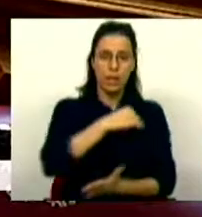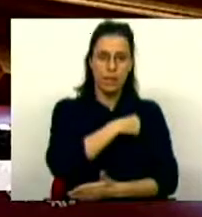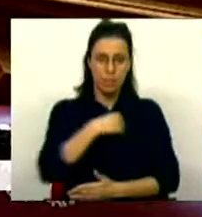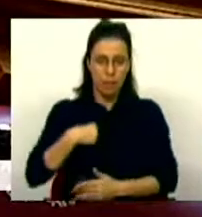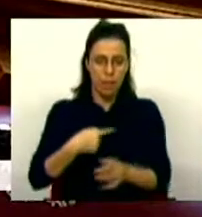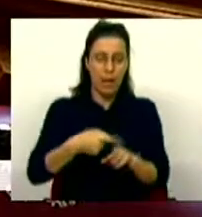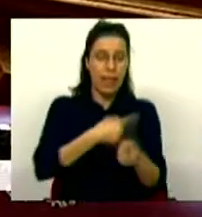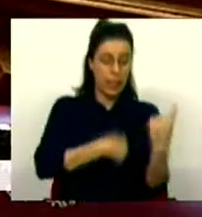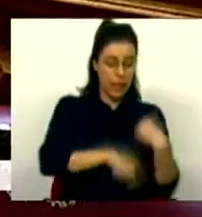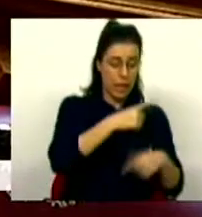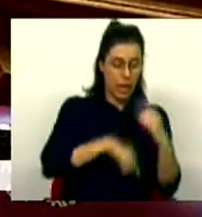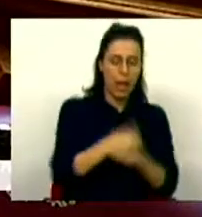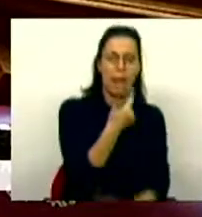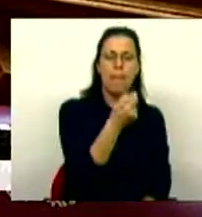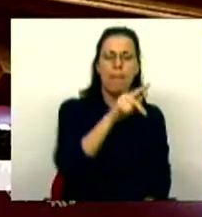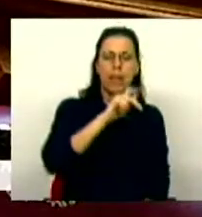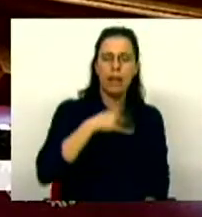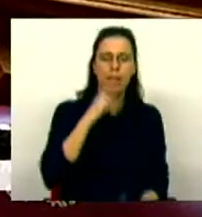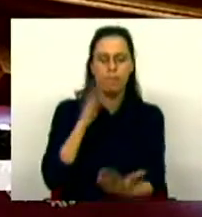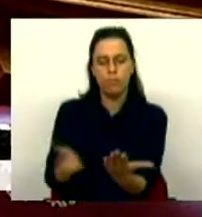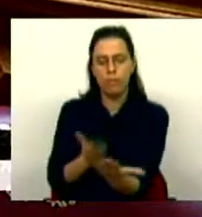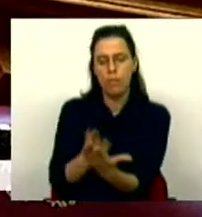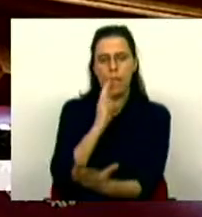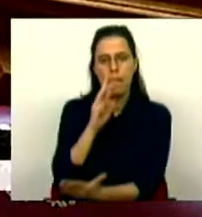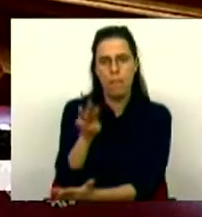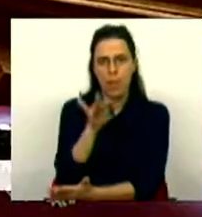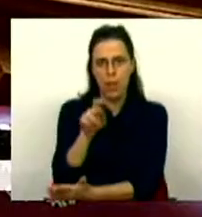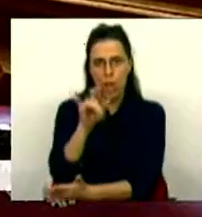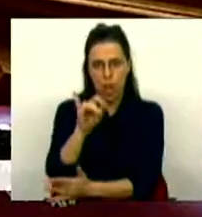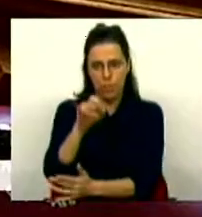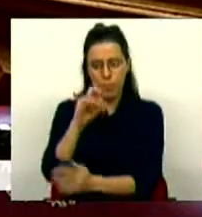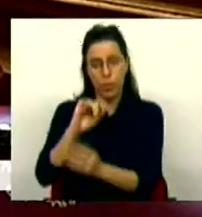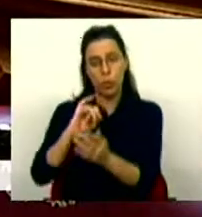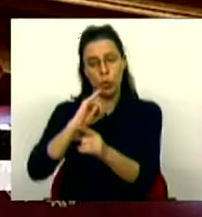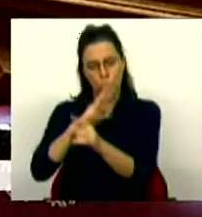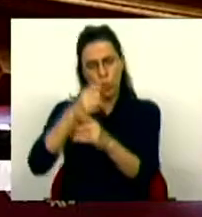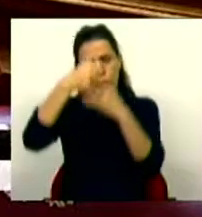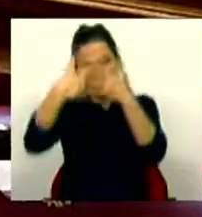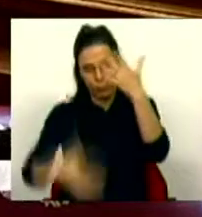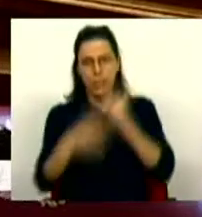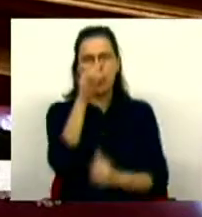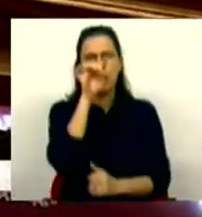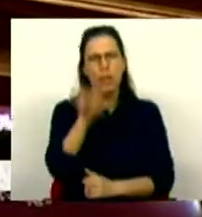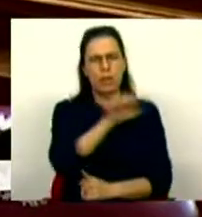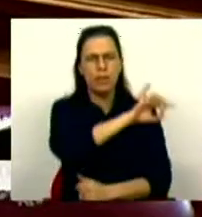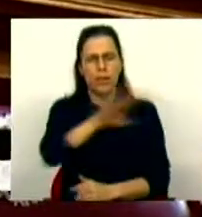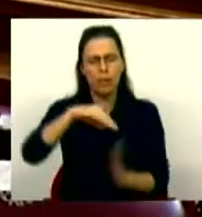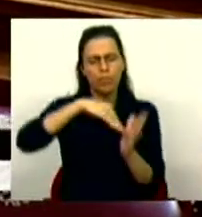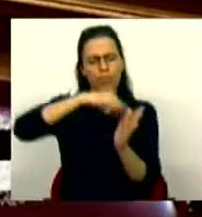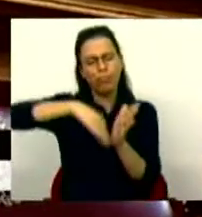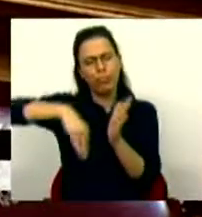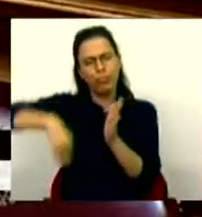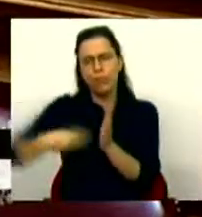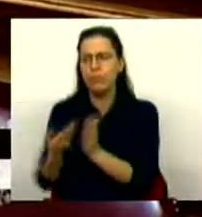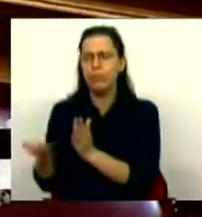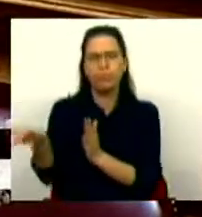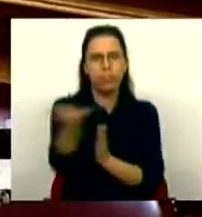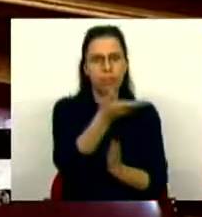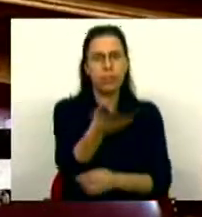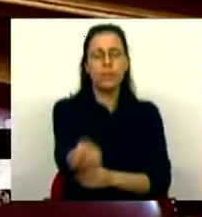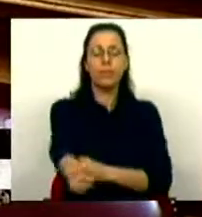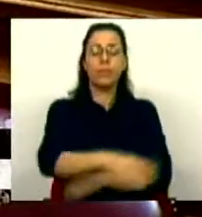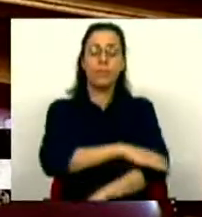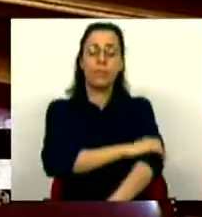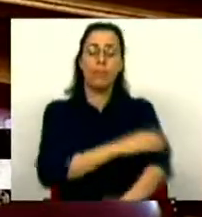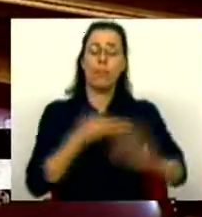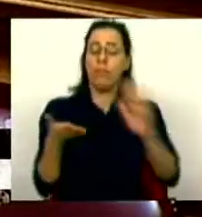da Bendita, apresentada por Maria de Lourdes Lopes Pedro e outros, que reuniu 6.693 assinaturas e que deu